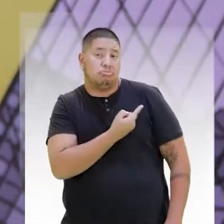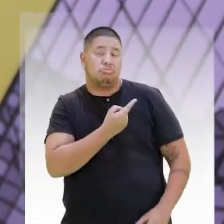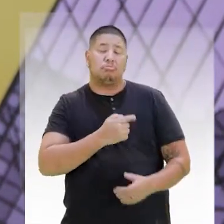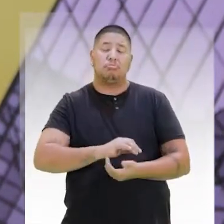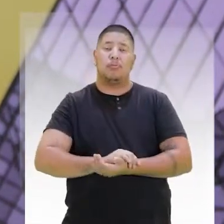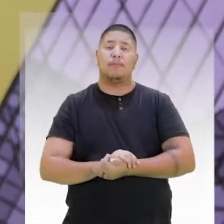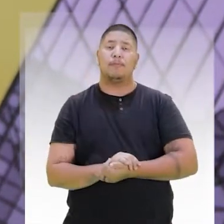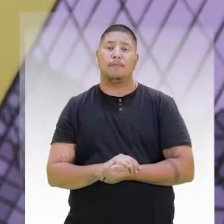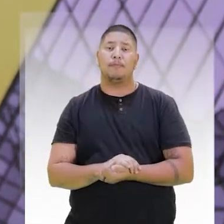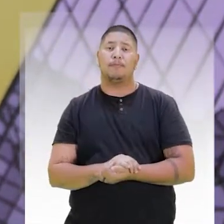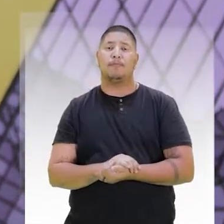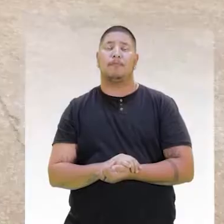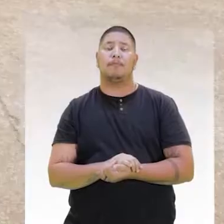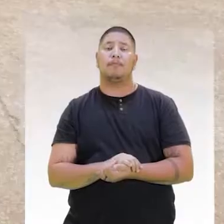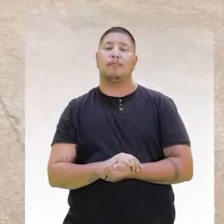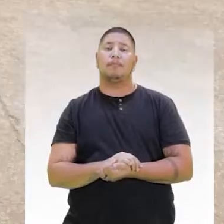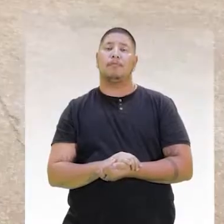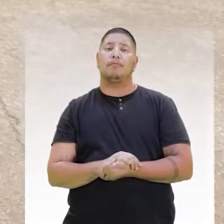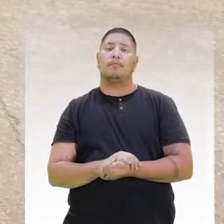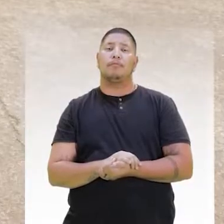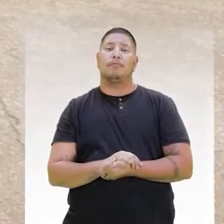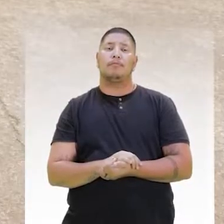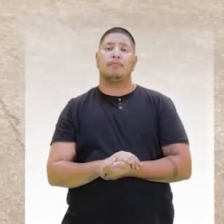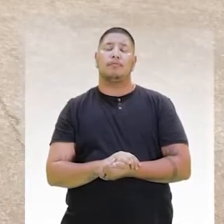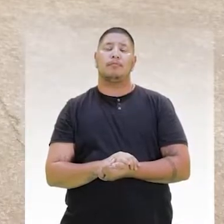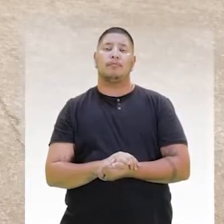de César Reiser.